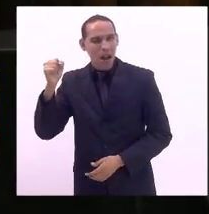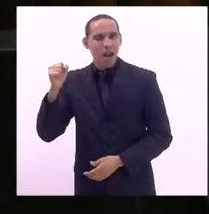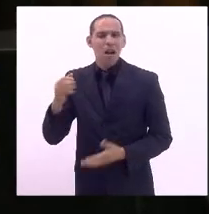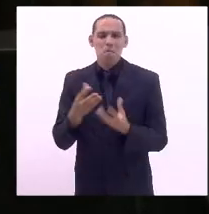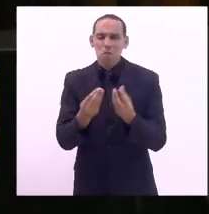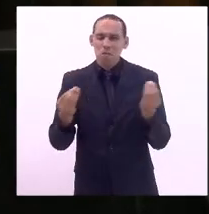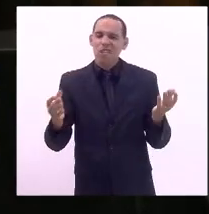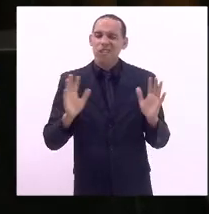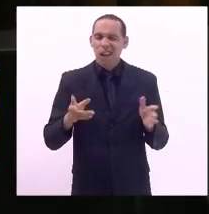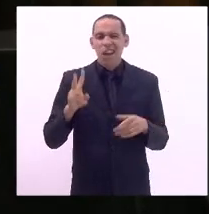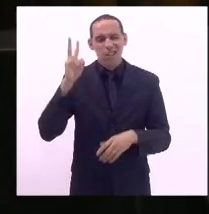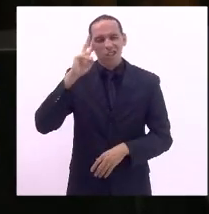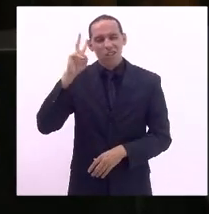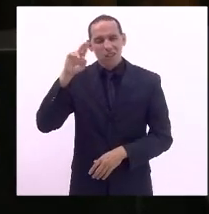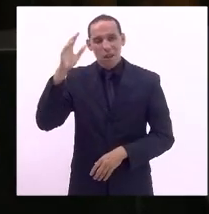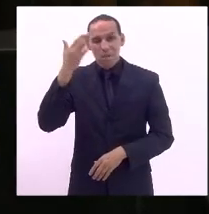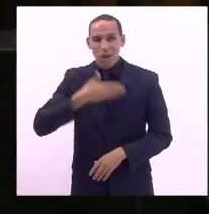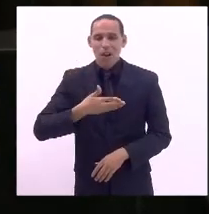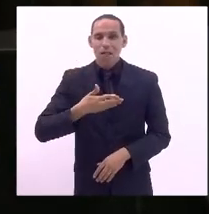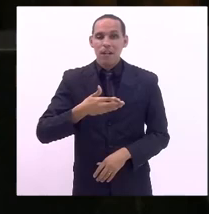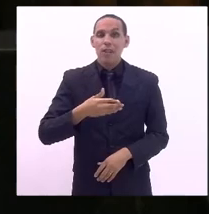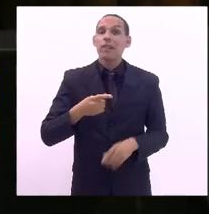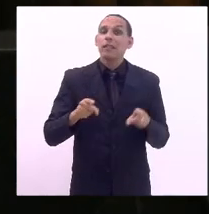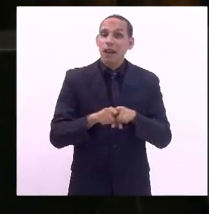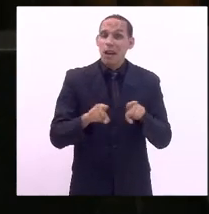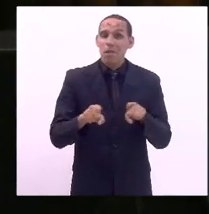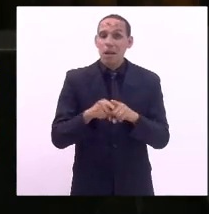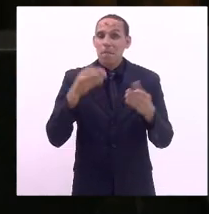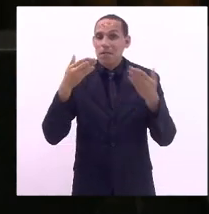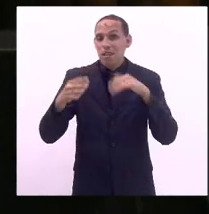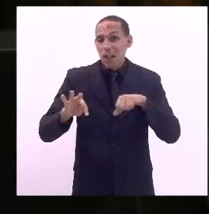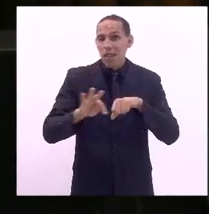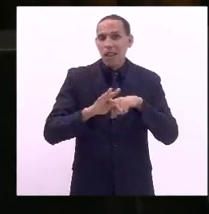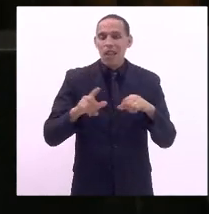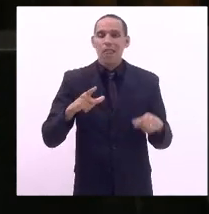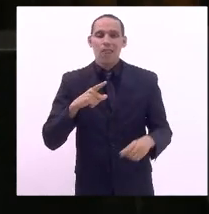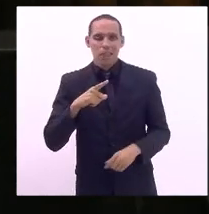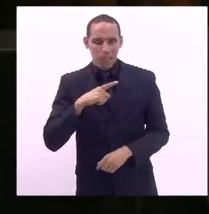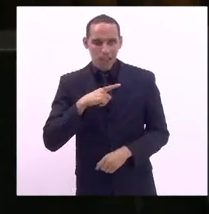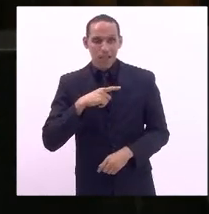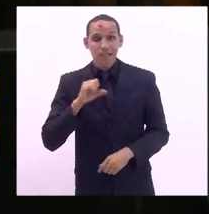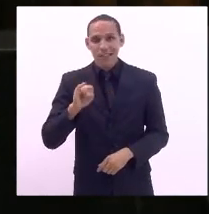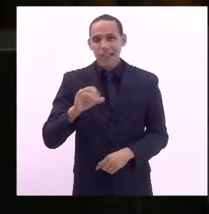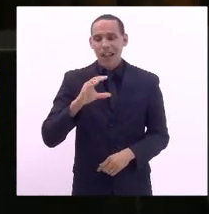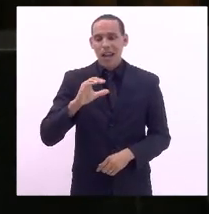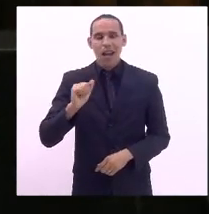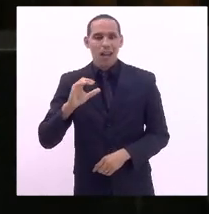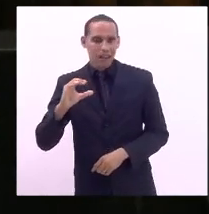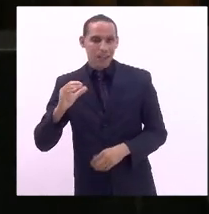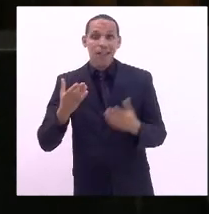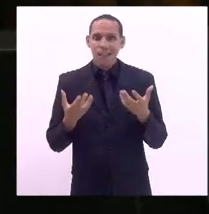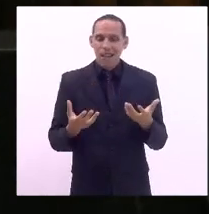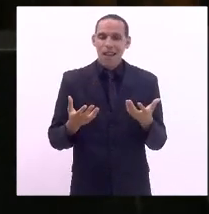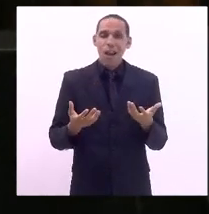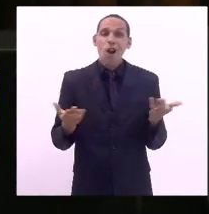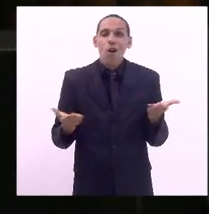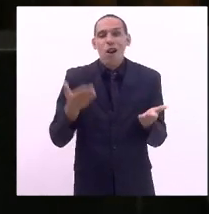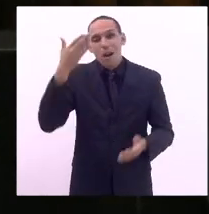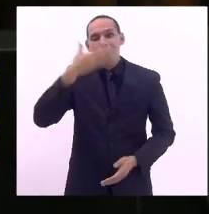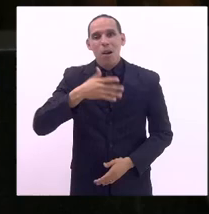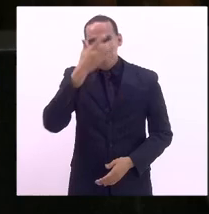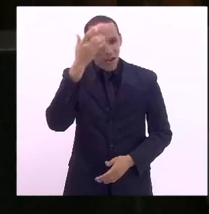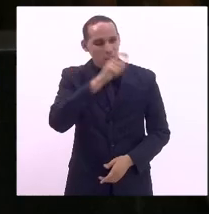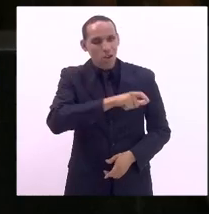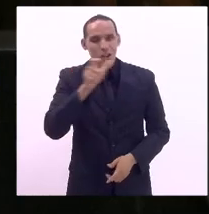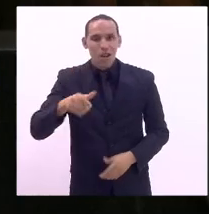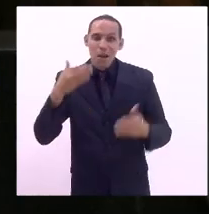tenha um psicotécnico para quem quer ser CAC, porque o dia de hoje deixou bem claro que certas pessoas não têm capacidade psicológica